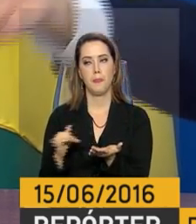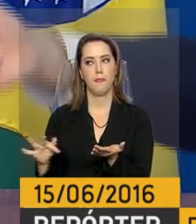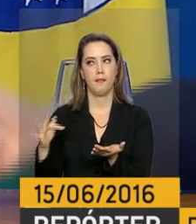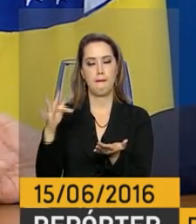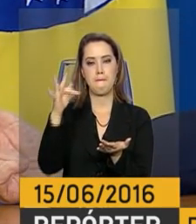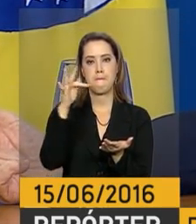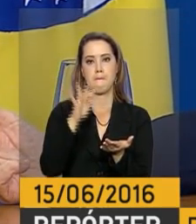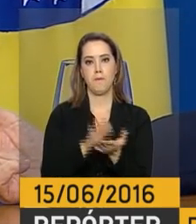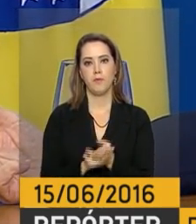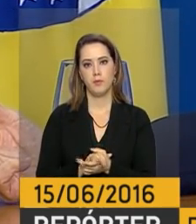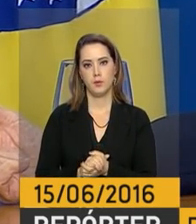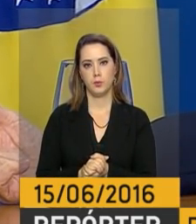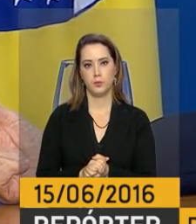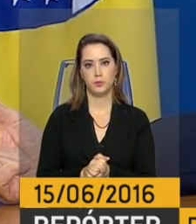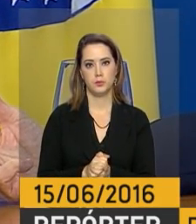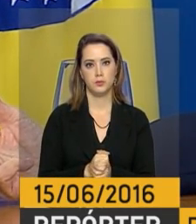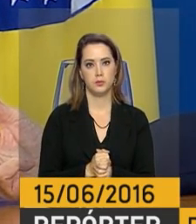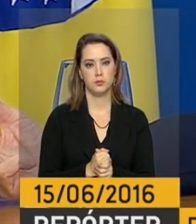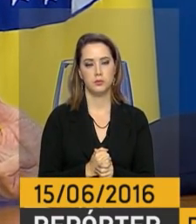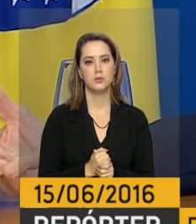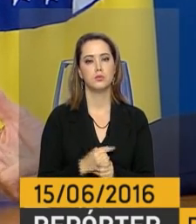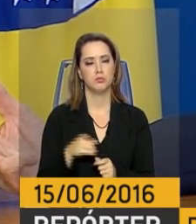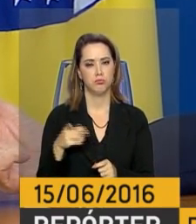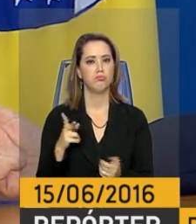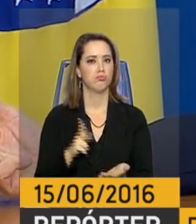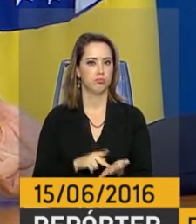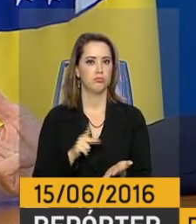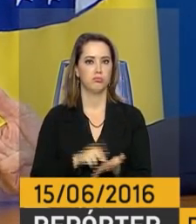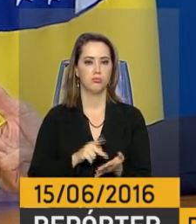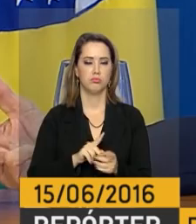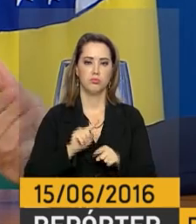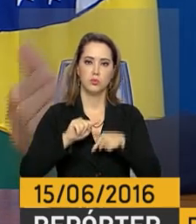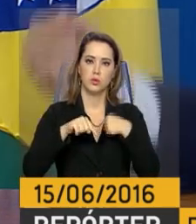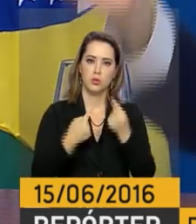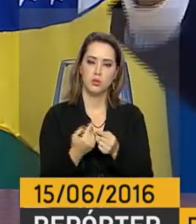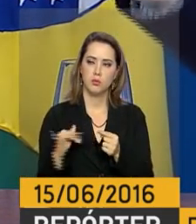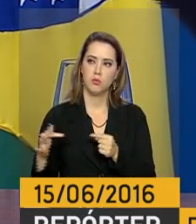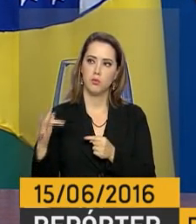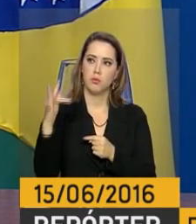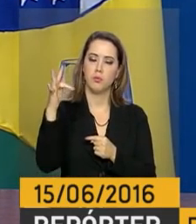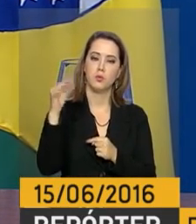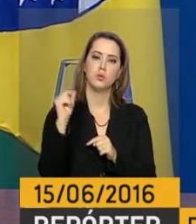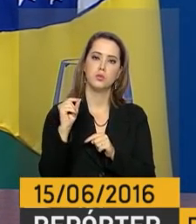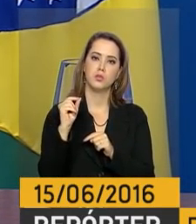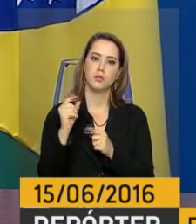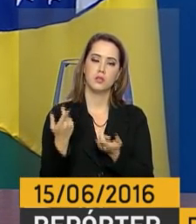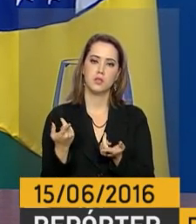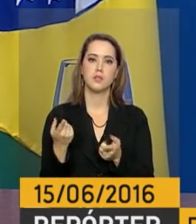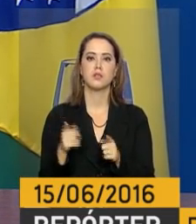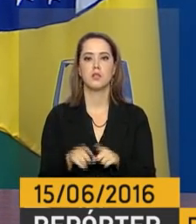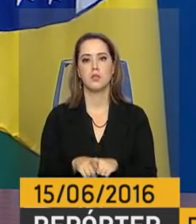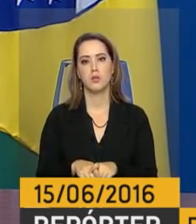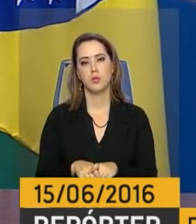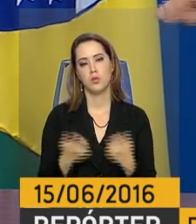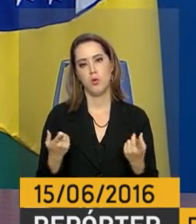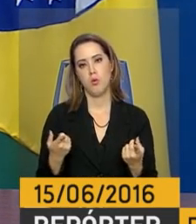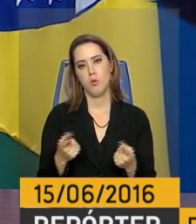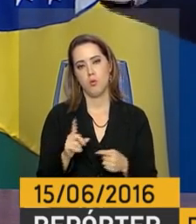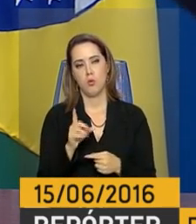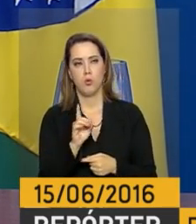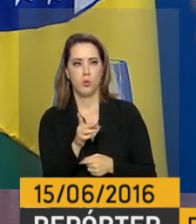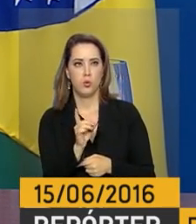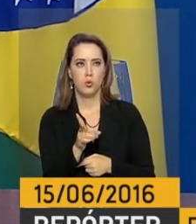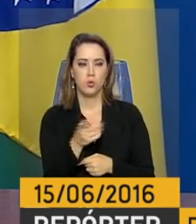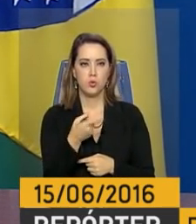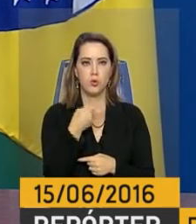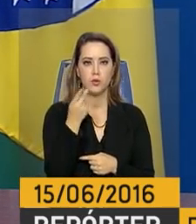inflação, portanto se preserva em termos reais, né, depois da inflação. Não é necessariamente significar que se preserva o índice